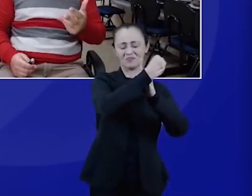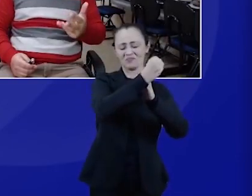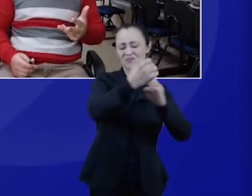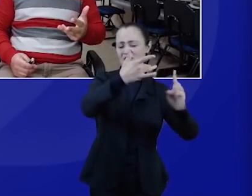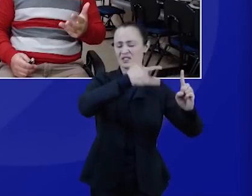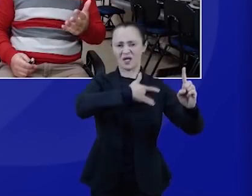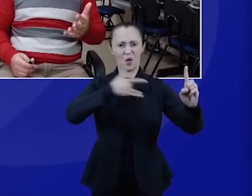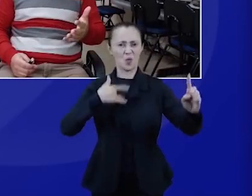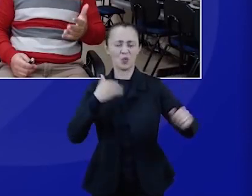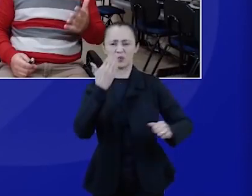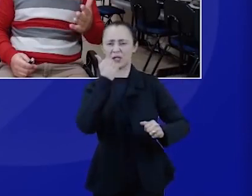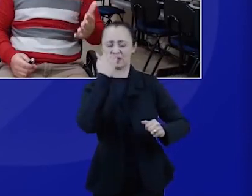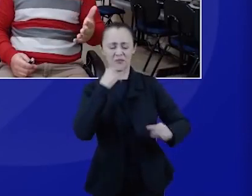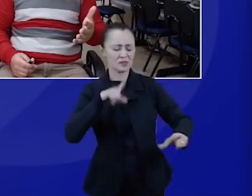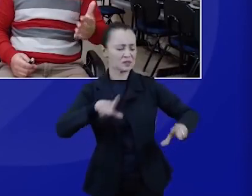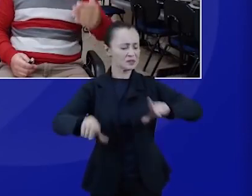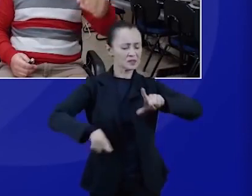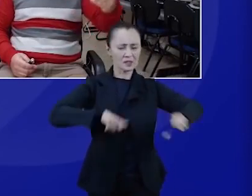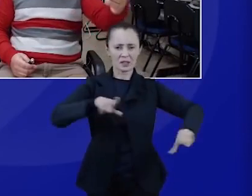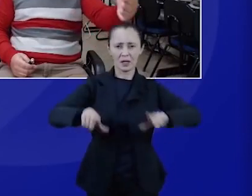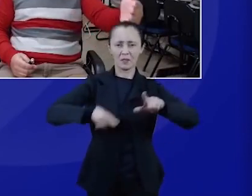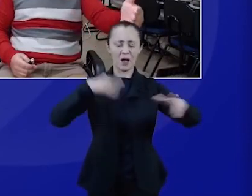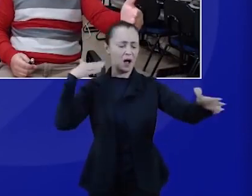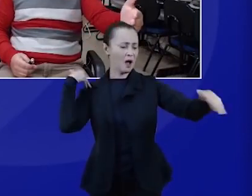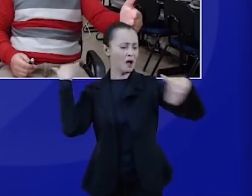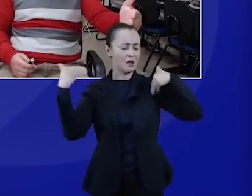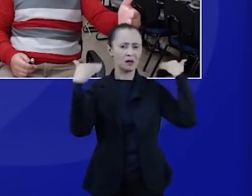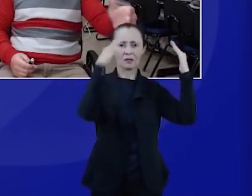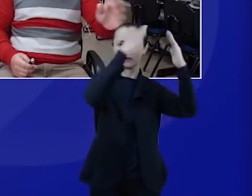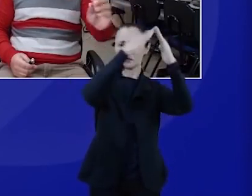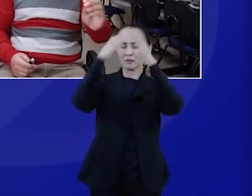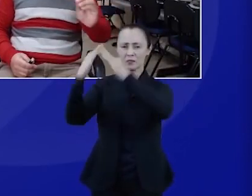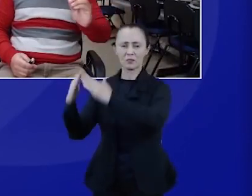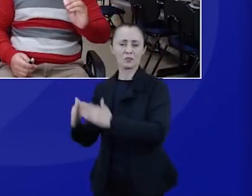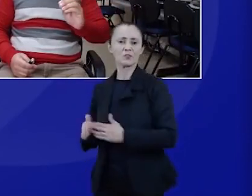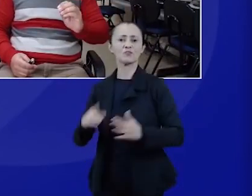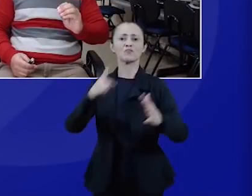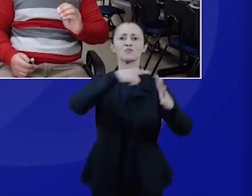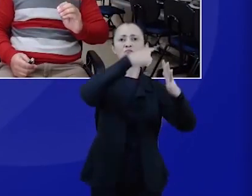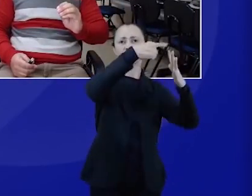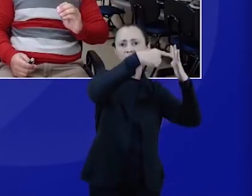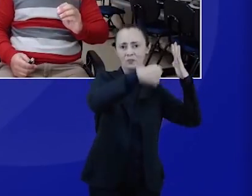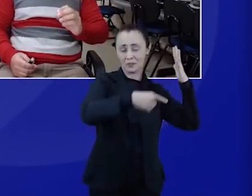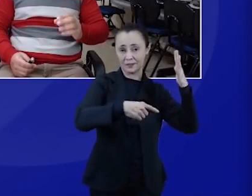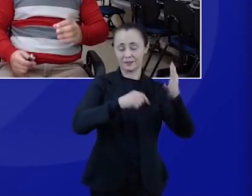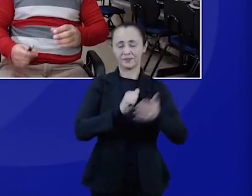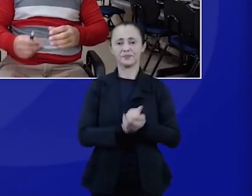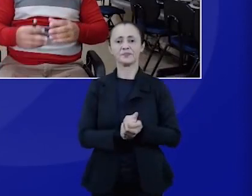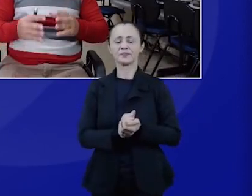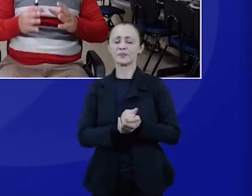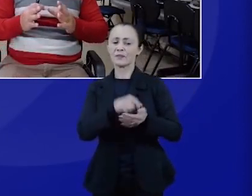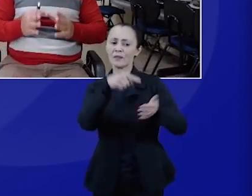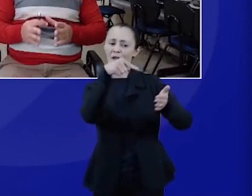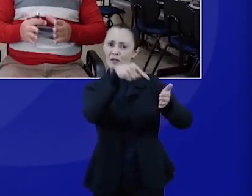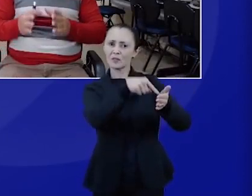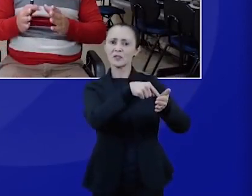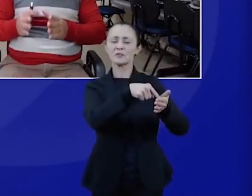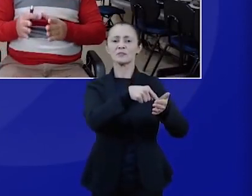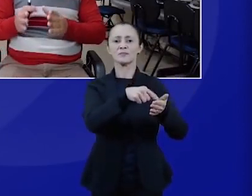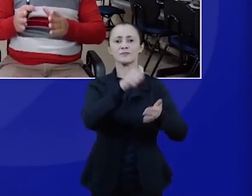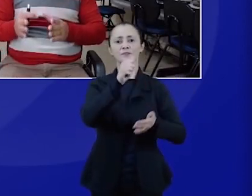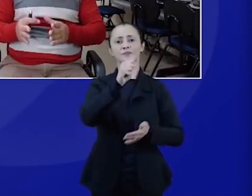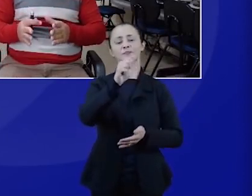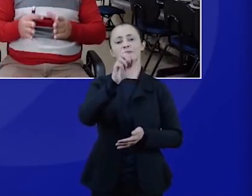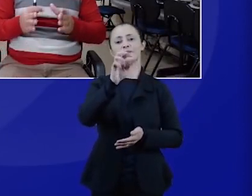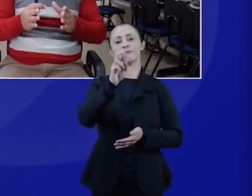alimentação, trabalho, moradia, lazer, entre outros. Mas no artigo 23, é de competência da